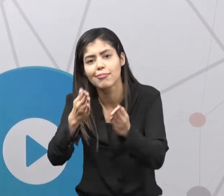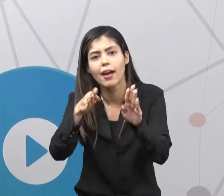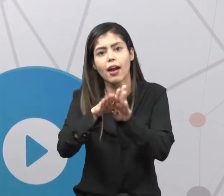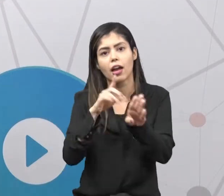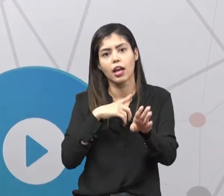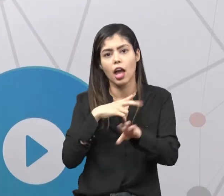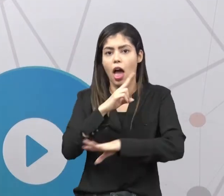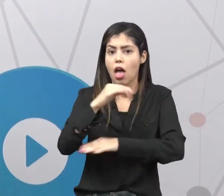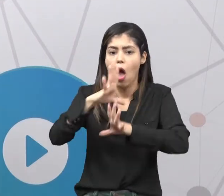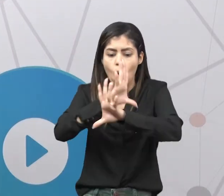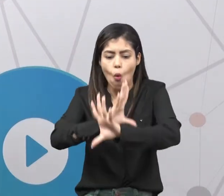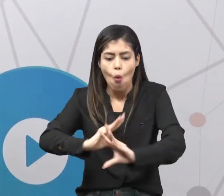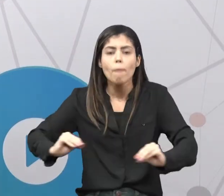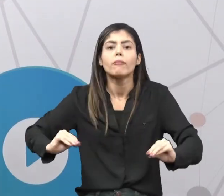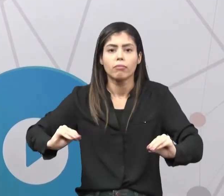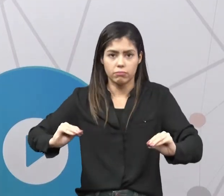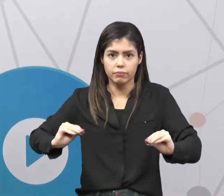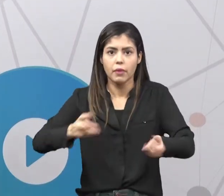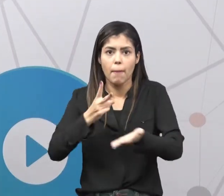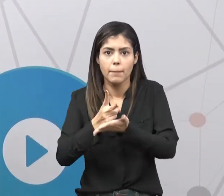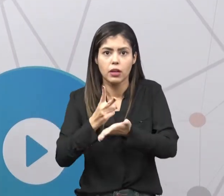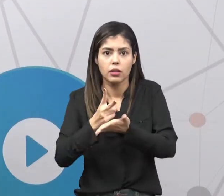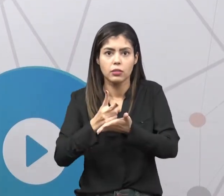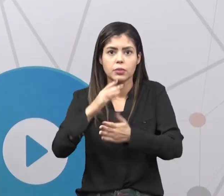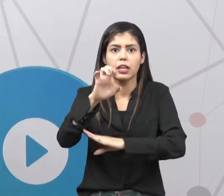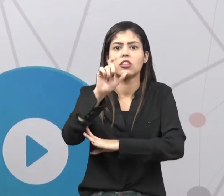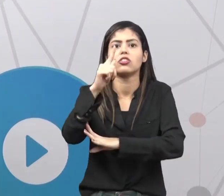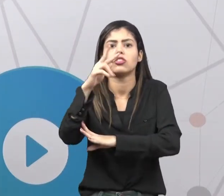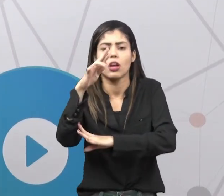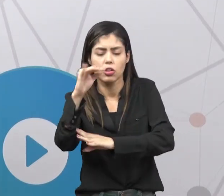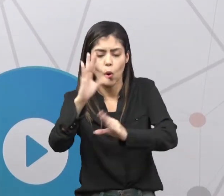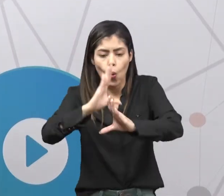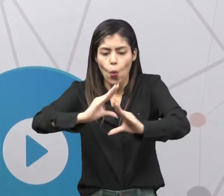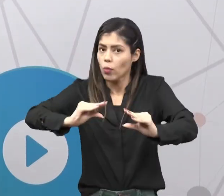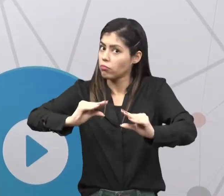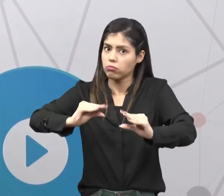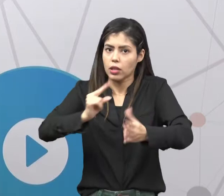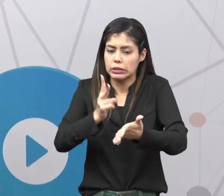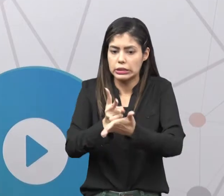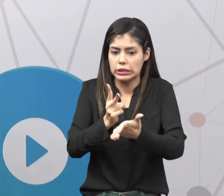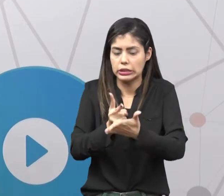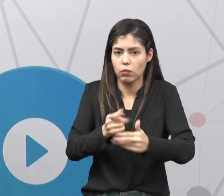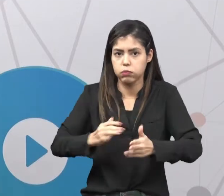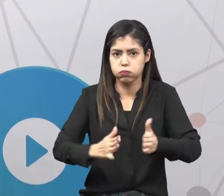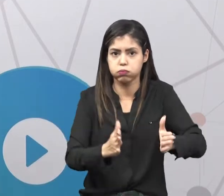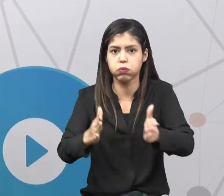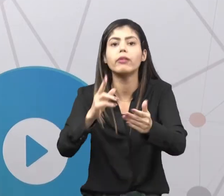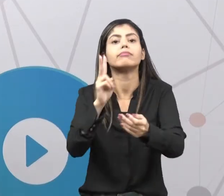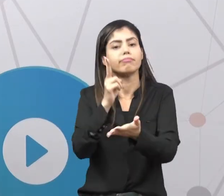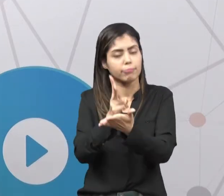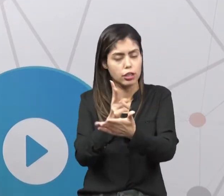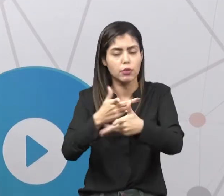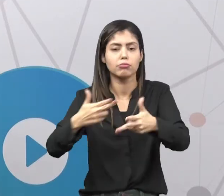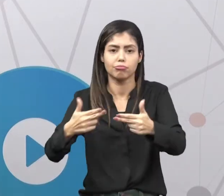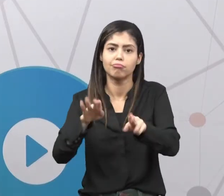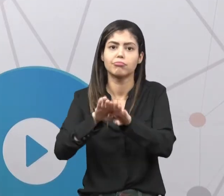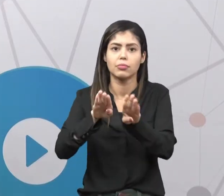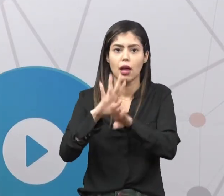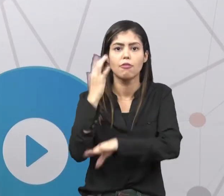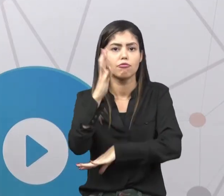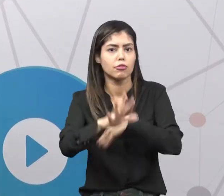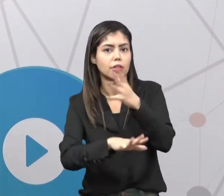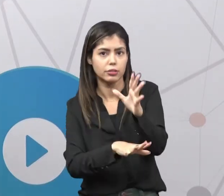São rios que não secam, mesmo no período da estiagem. Então, assim também seria floresta, né? Se nós tivéssemos